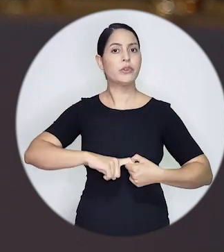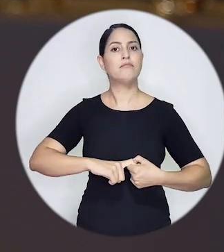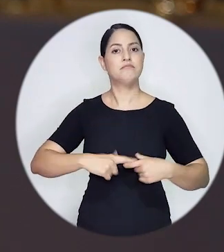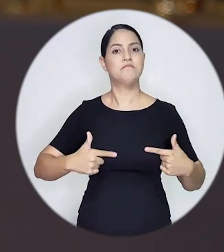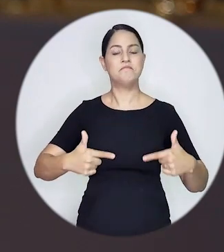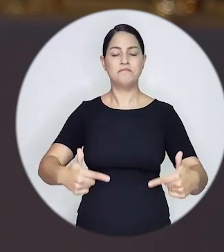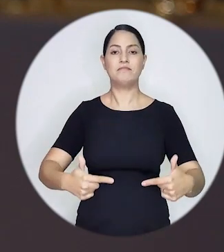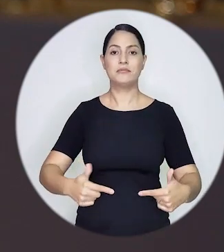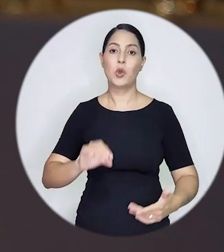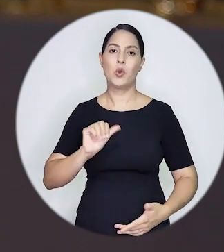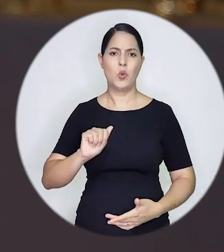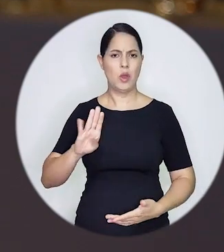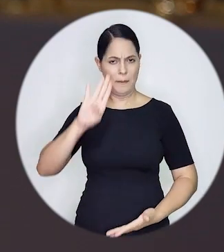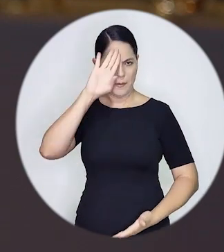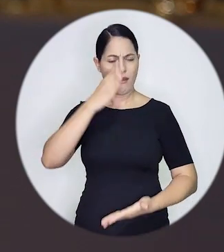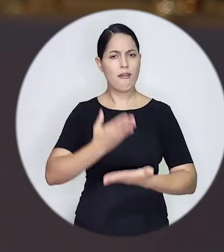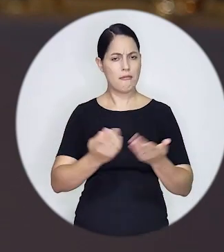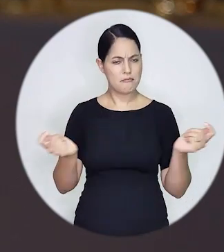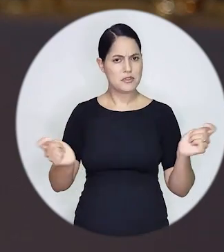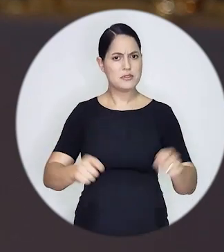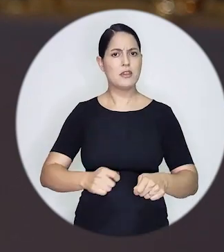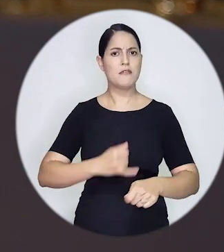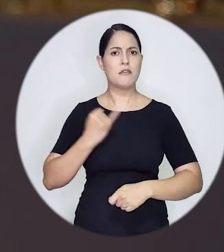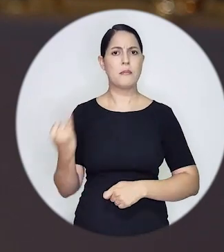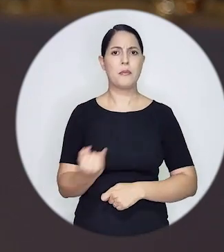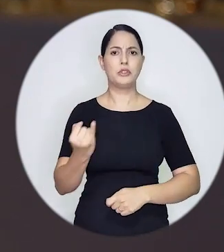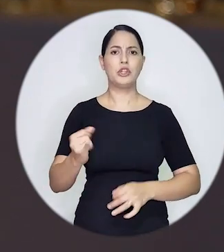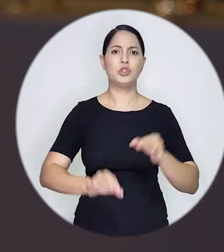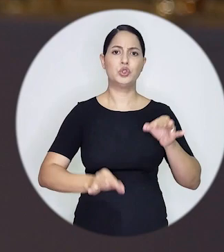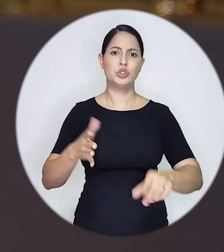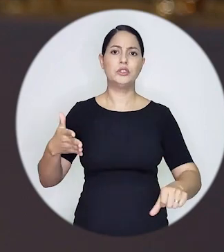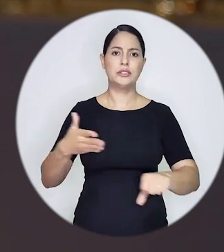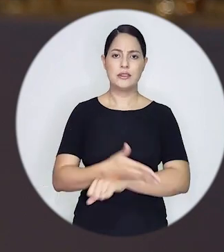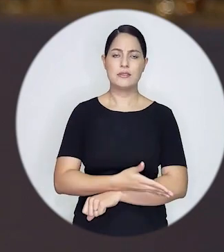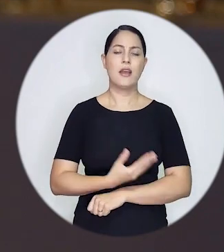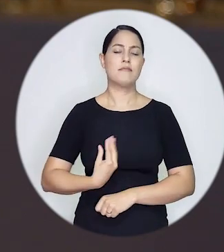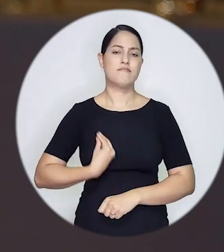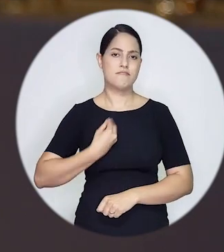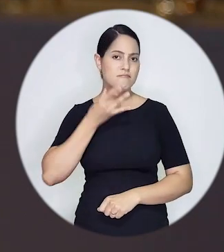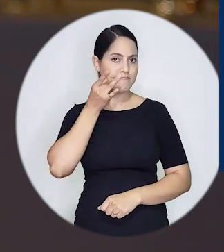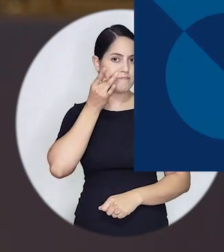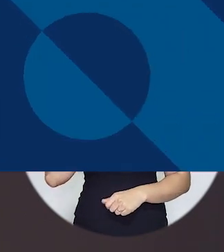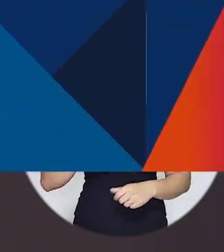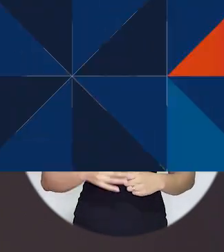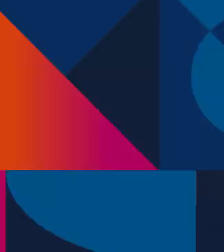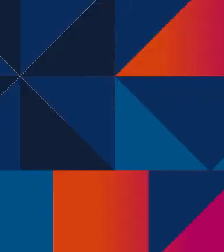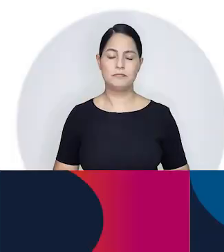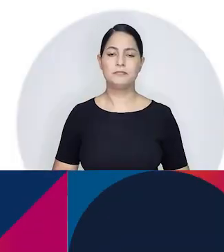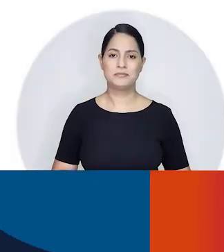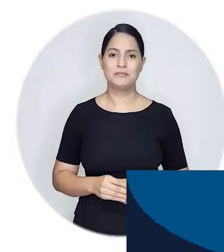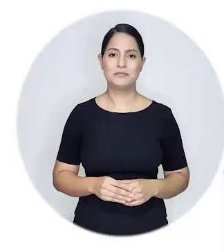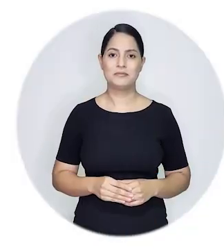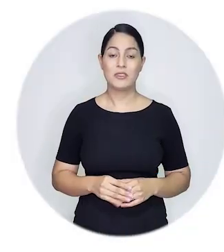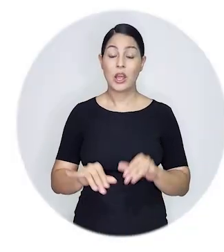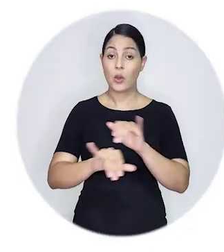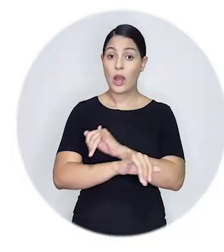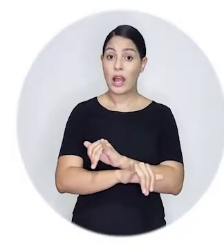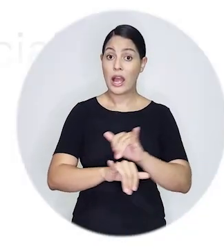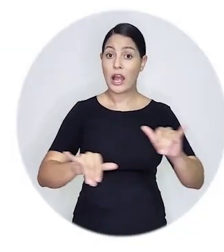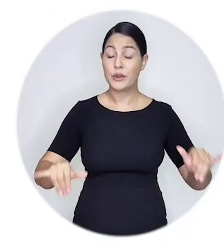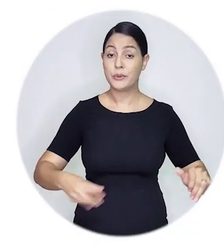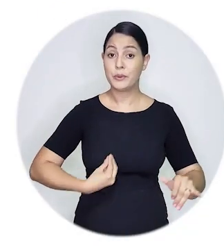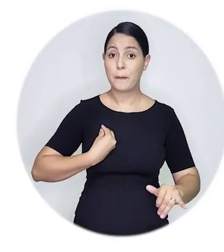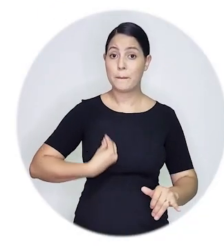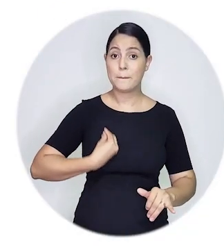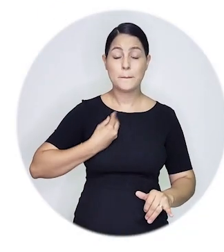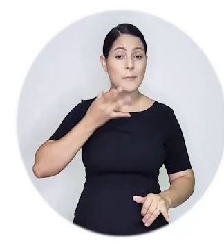ordem acredita que a medida é essencial para promover a democratização do acesso à justiça. Uma nota em apoio ao